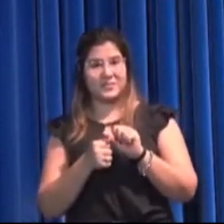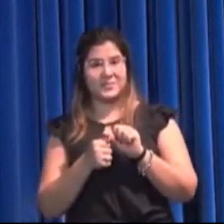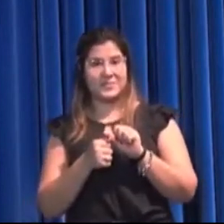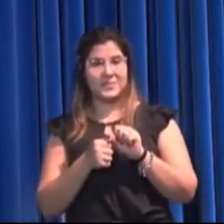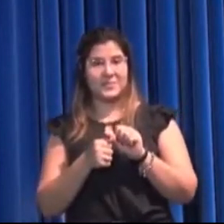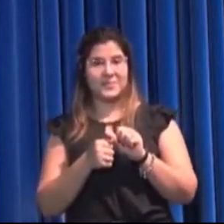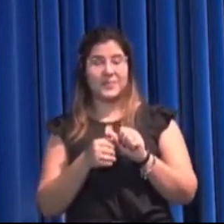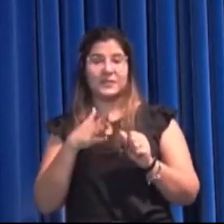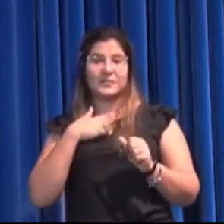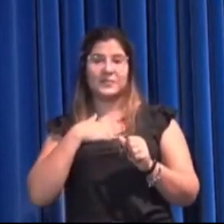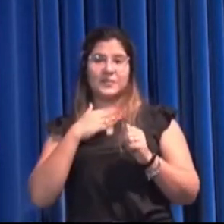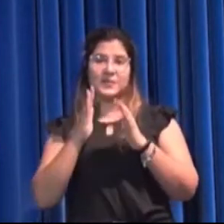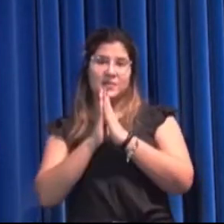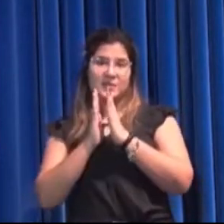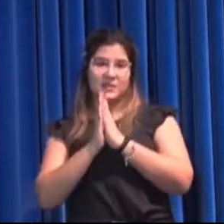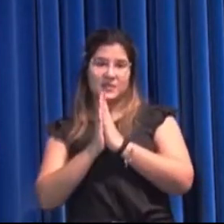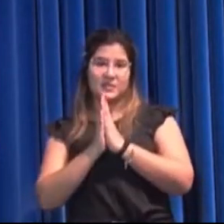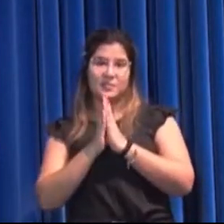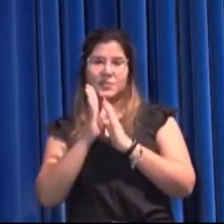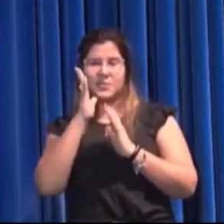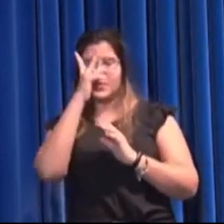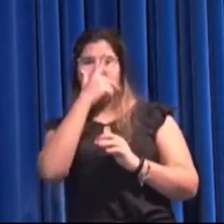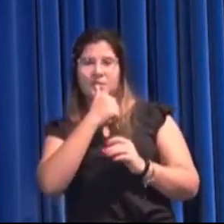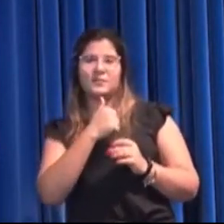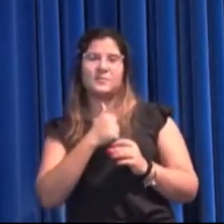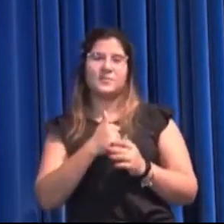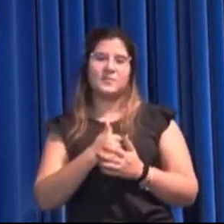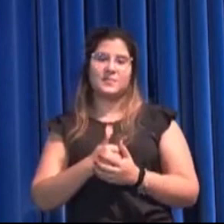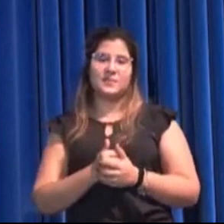Mas a minha oração é muito bonita?